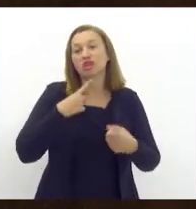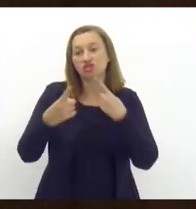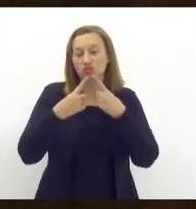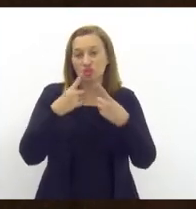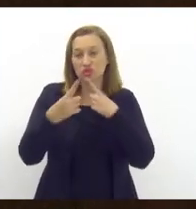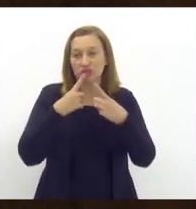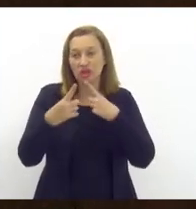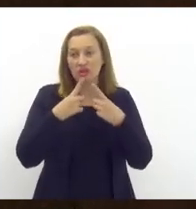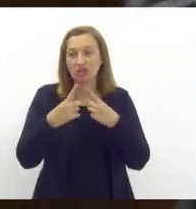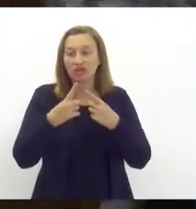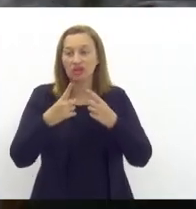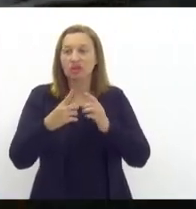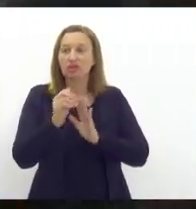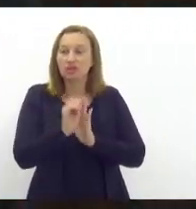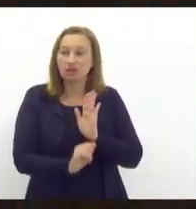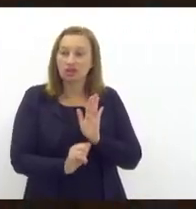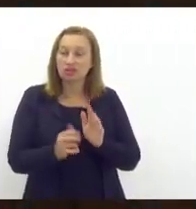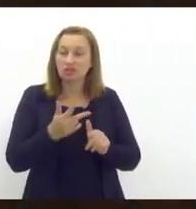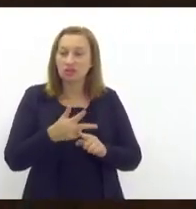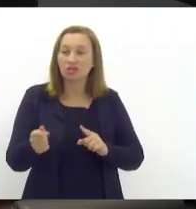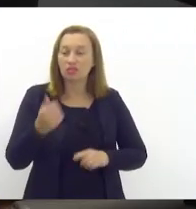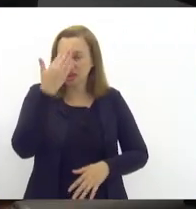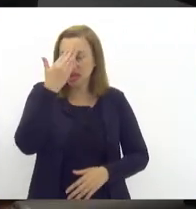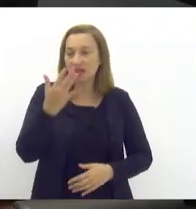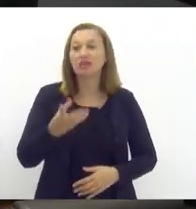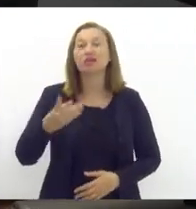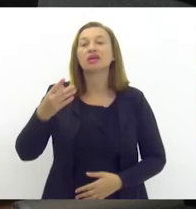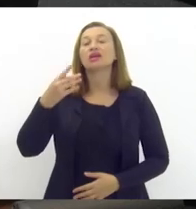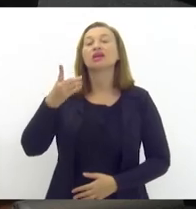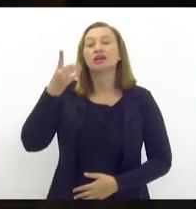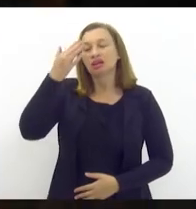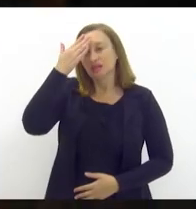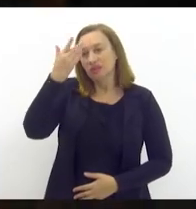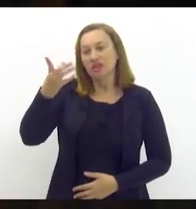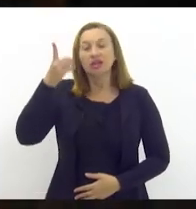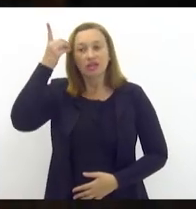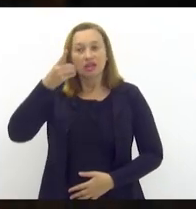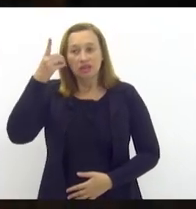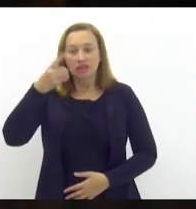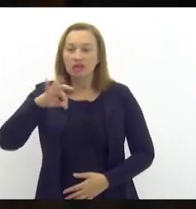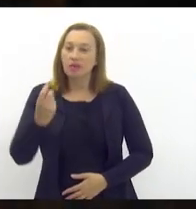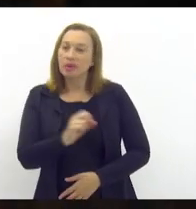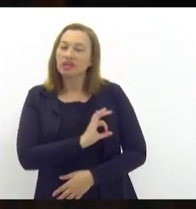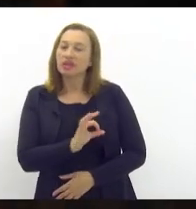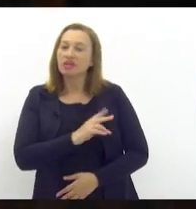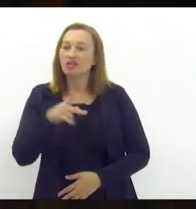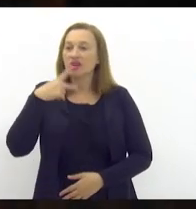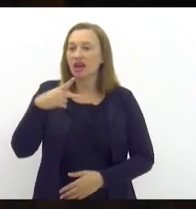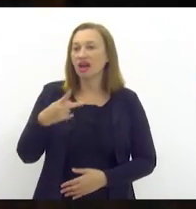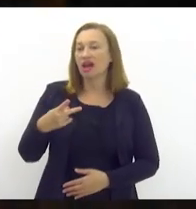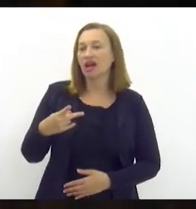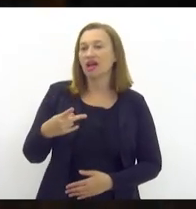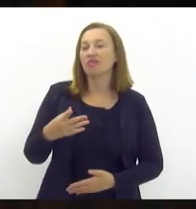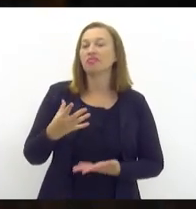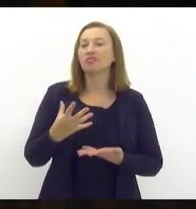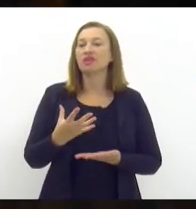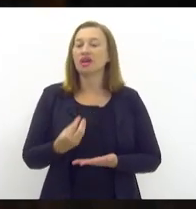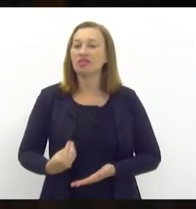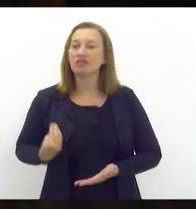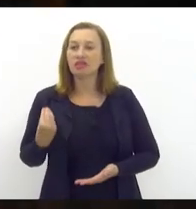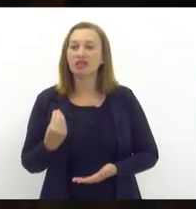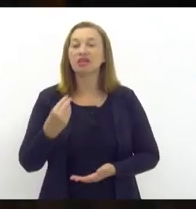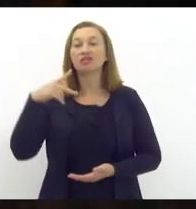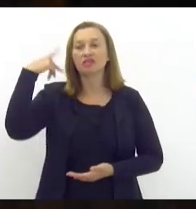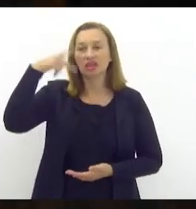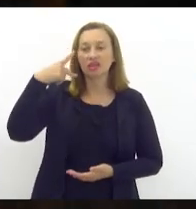discussão e da redação do vencido. Obrigado. Obrigado, deputada Marta. Gostaria de registrar a presença do vereador Carlinho Moutinho, de São João do